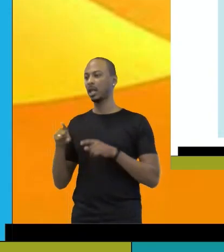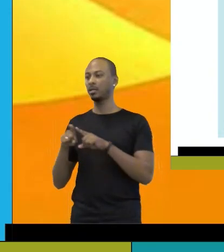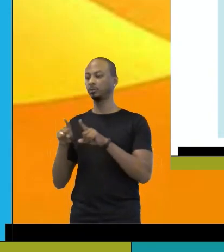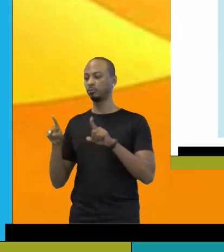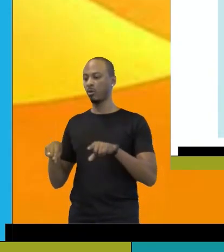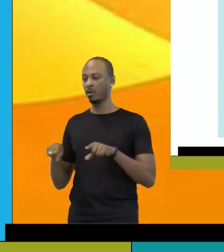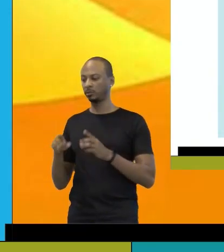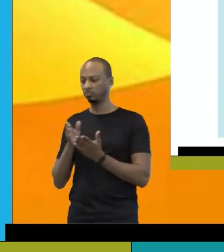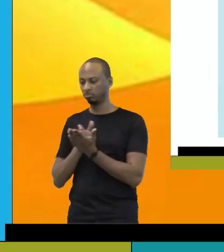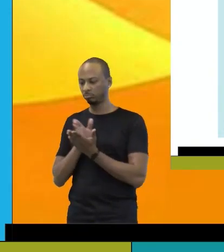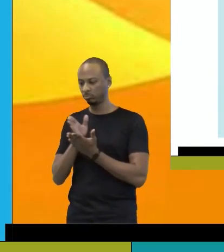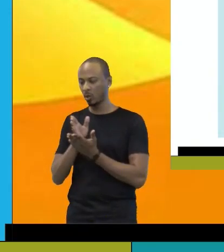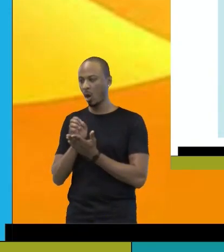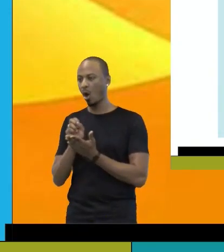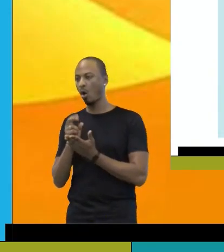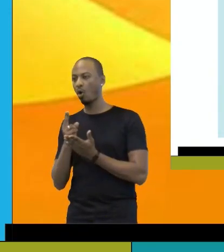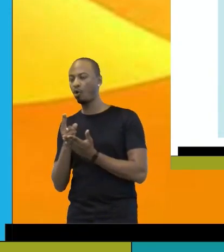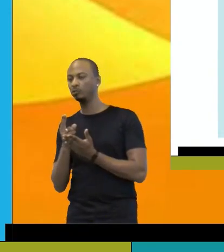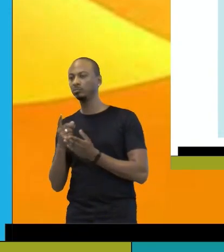ou descentralizado?